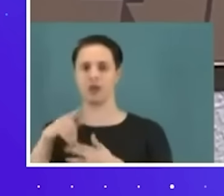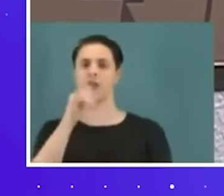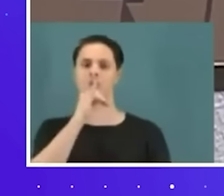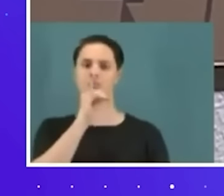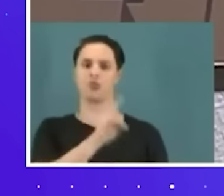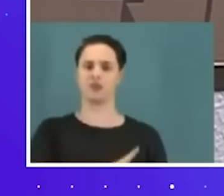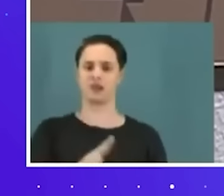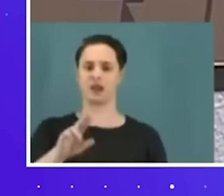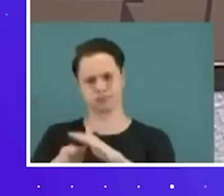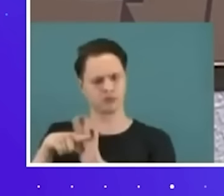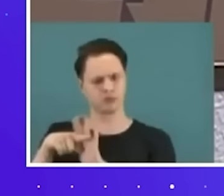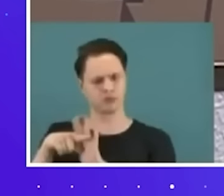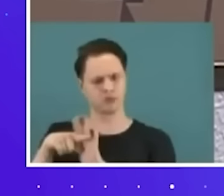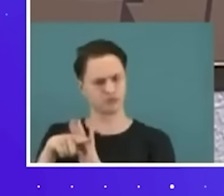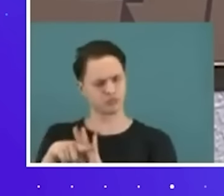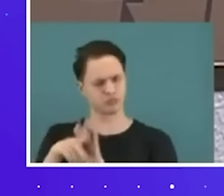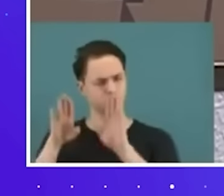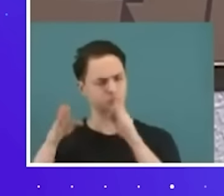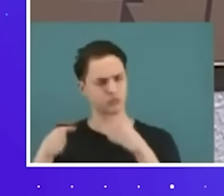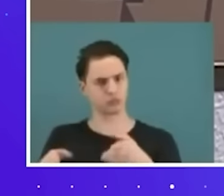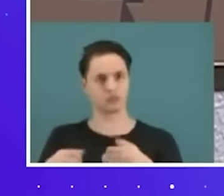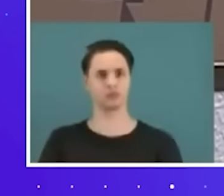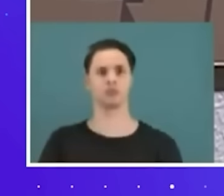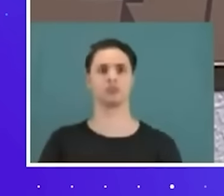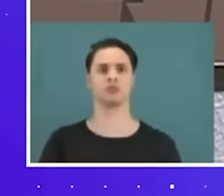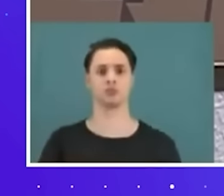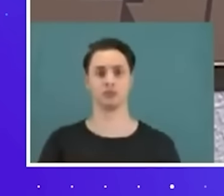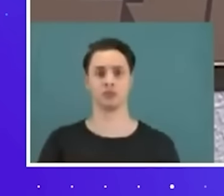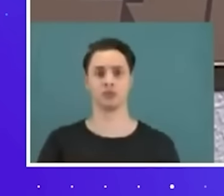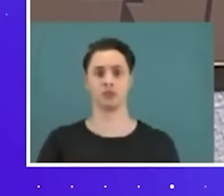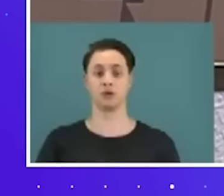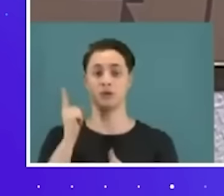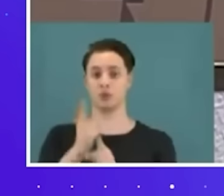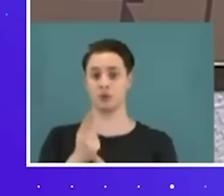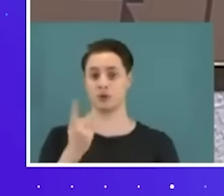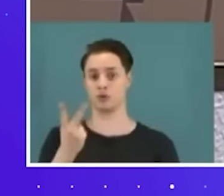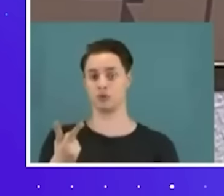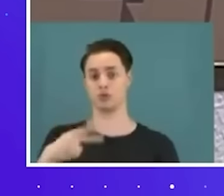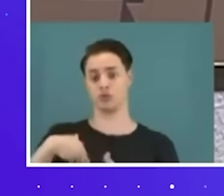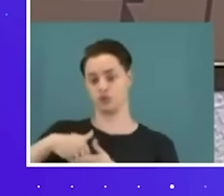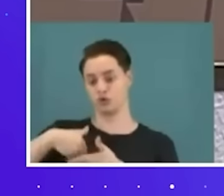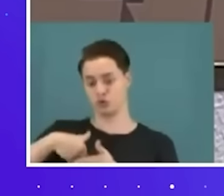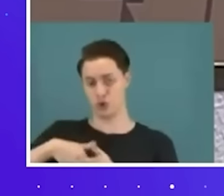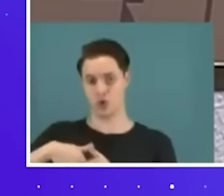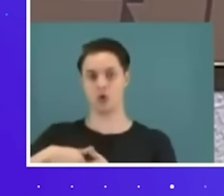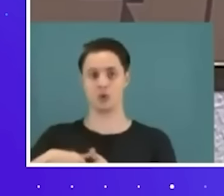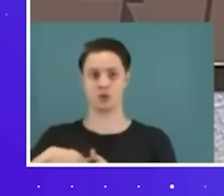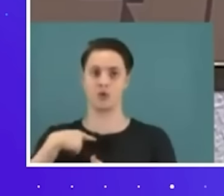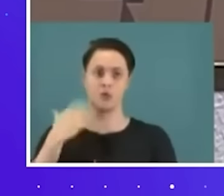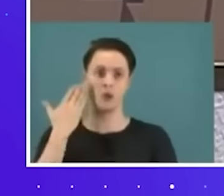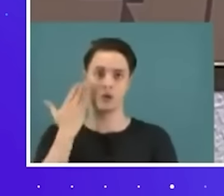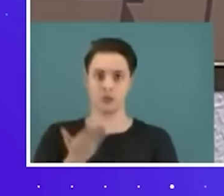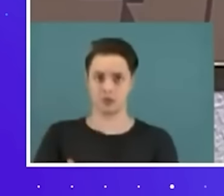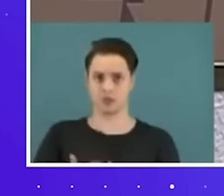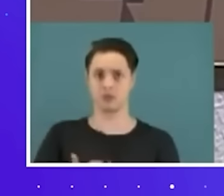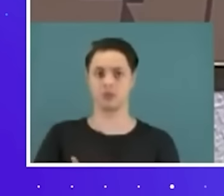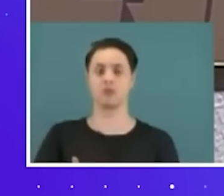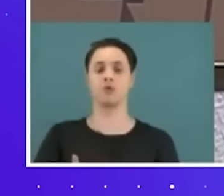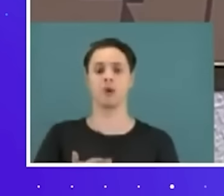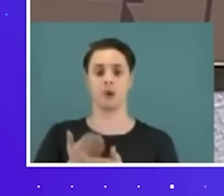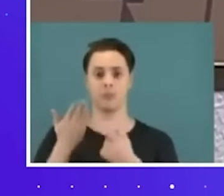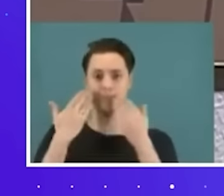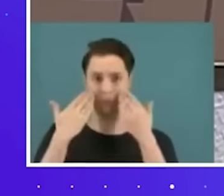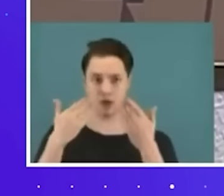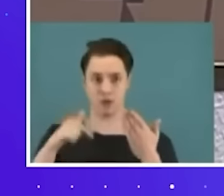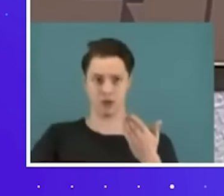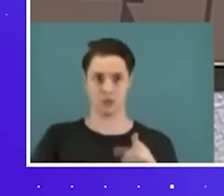a um ex-árbitro que atuou nas divisões de acesso do Carioca o conteúdo aponta uma suposta corrupção em jogos do